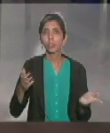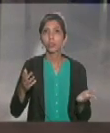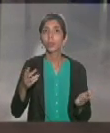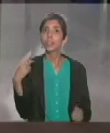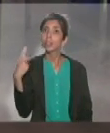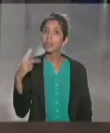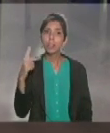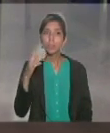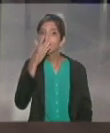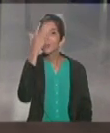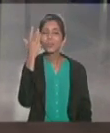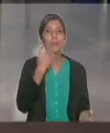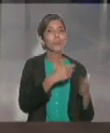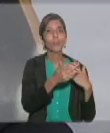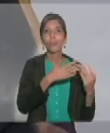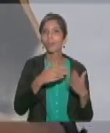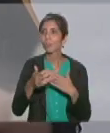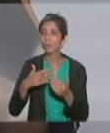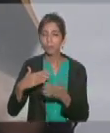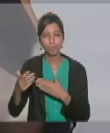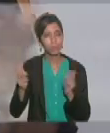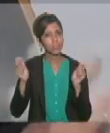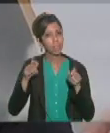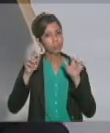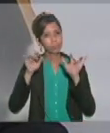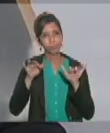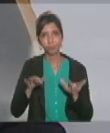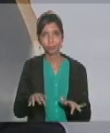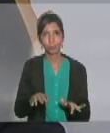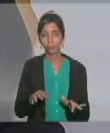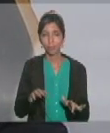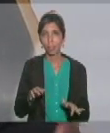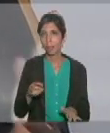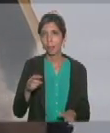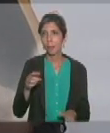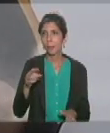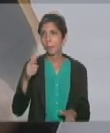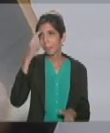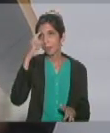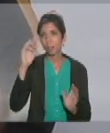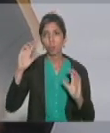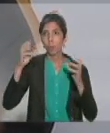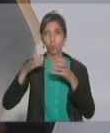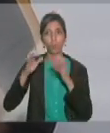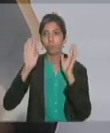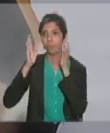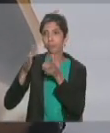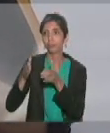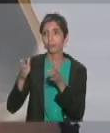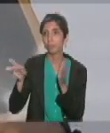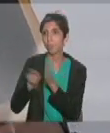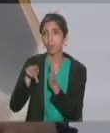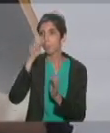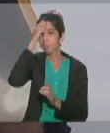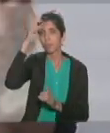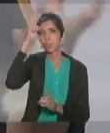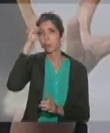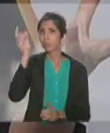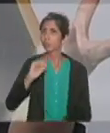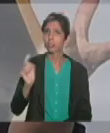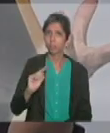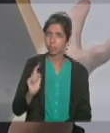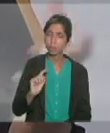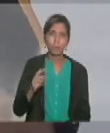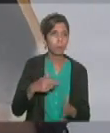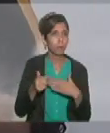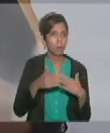Então, na verdade, ela é para todo mundo, ela é feita para todo mundo. Ela não é feita para um grupo só pra específico. prefeitura, Ela foi coisa pensada